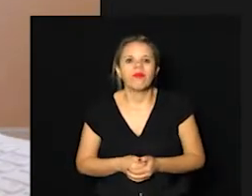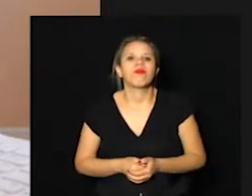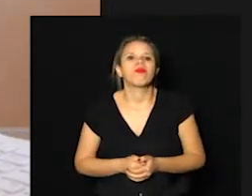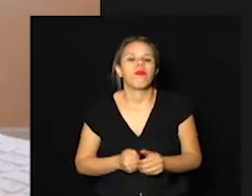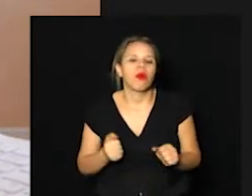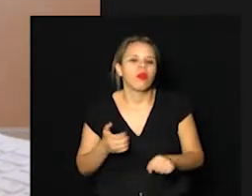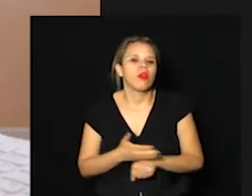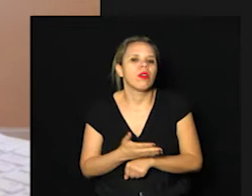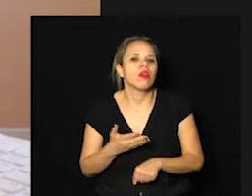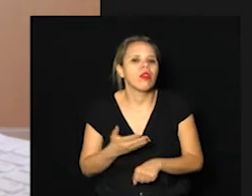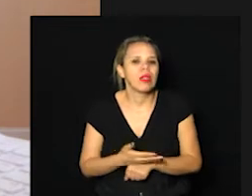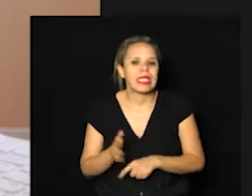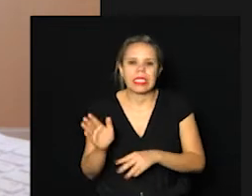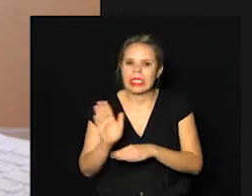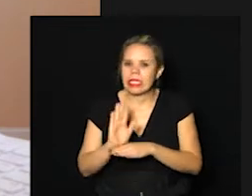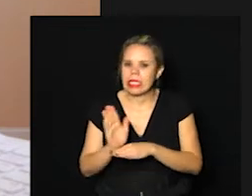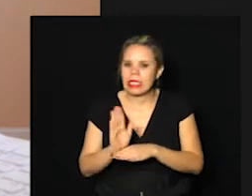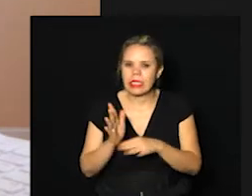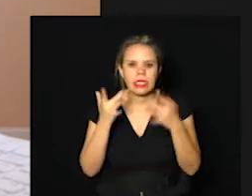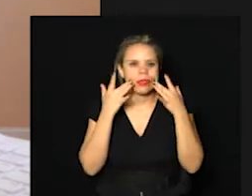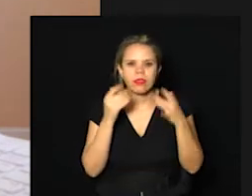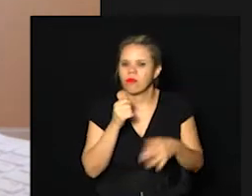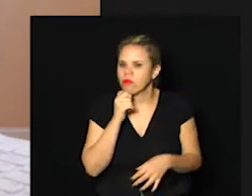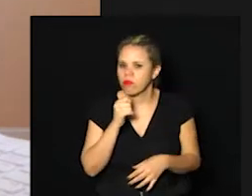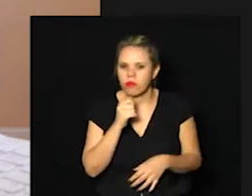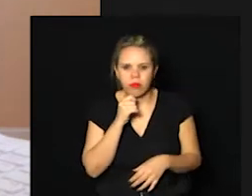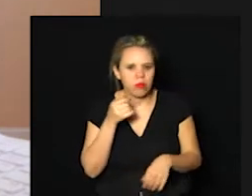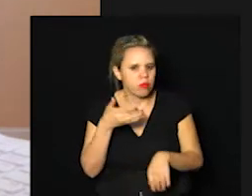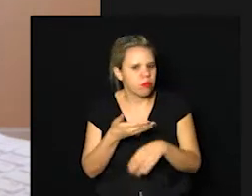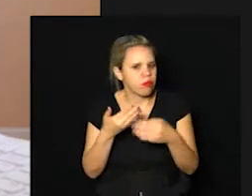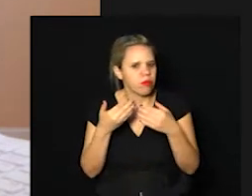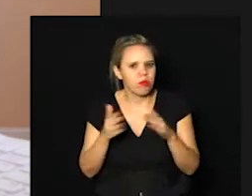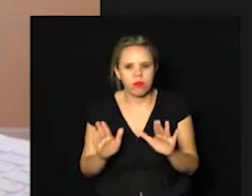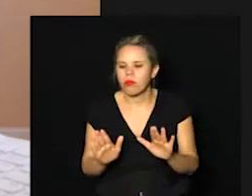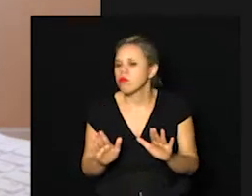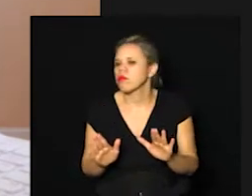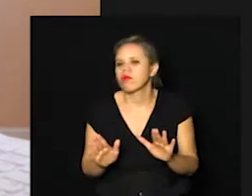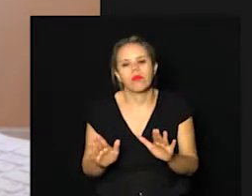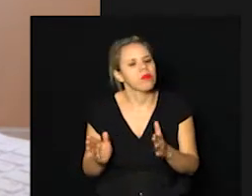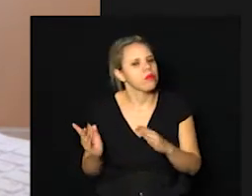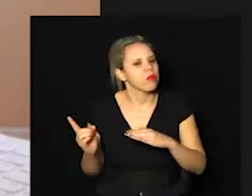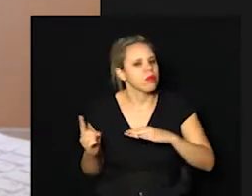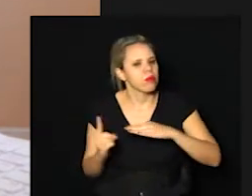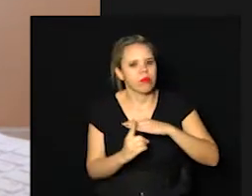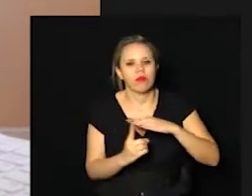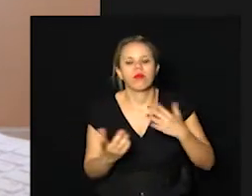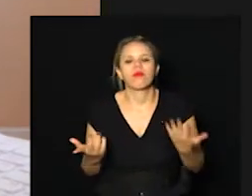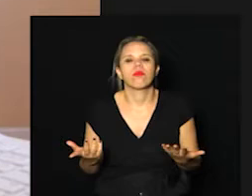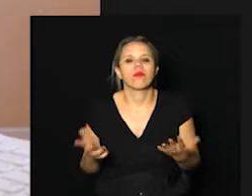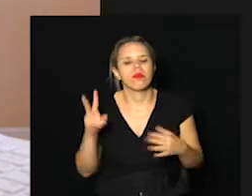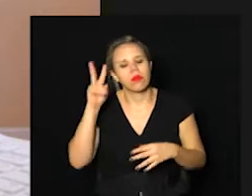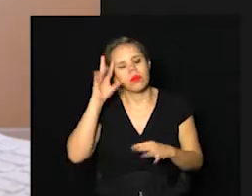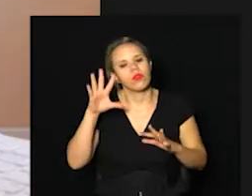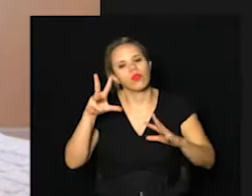que por enquanto cinema e teatro não estão autorizados ainda.